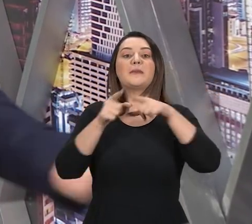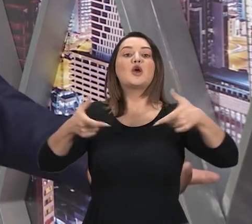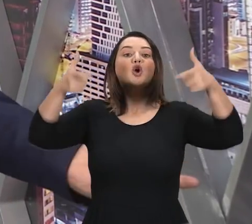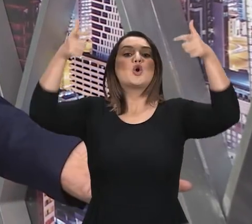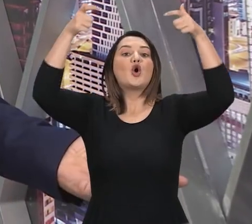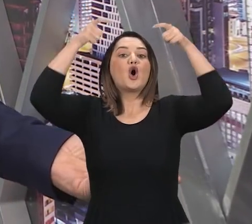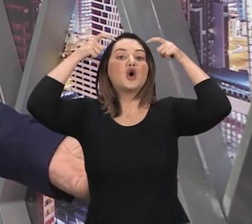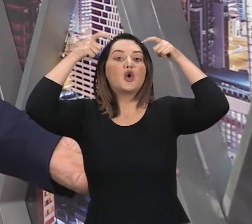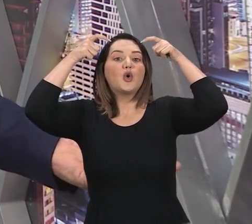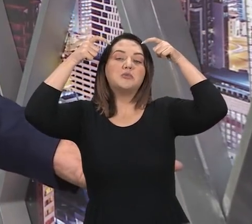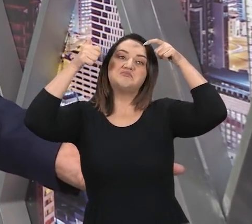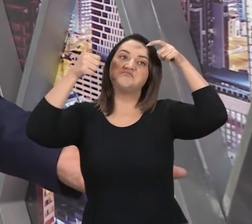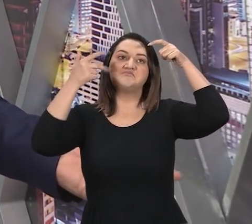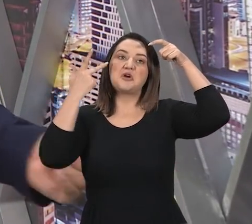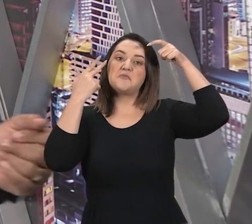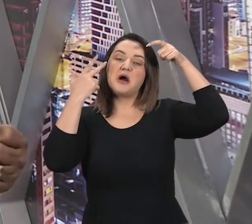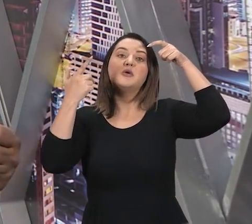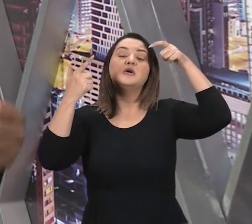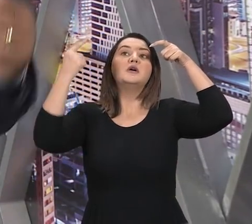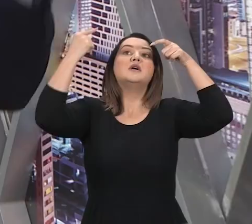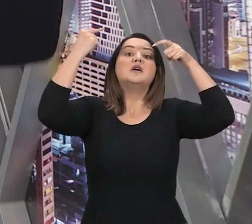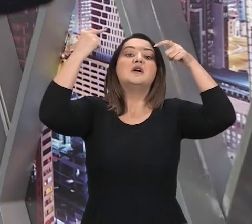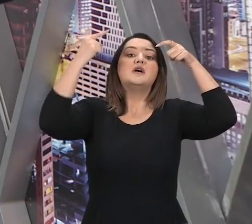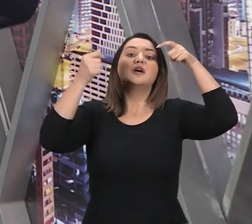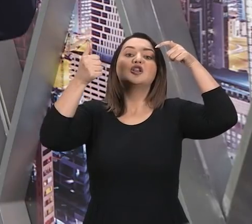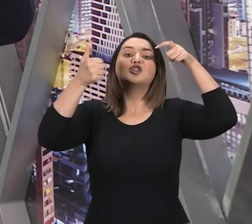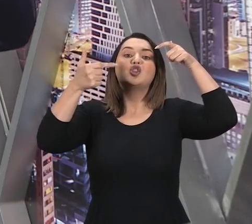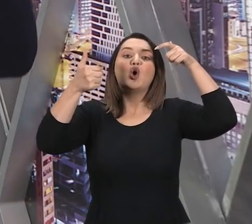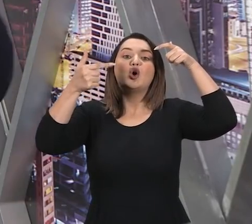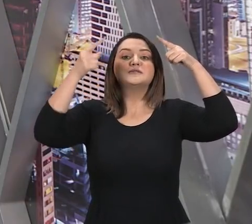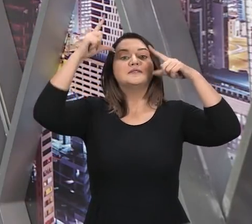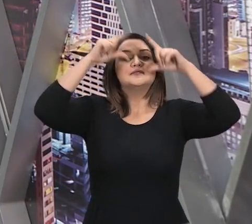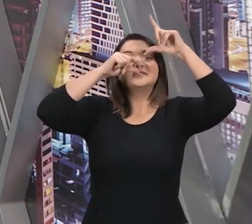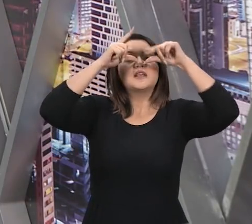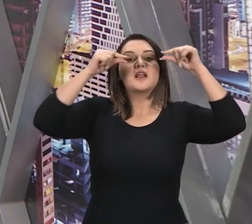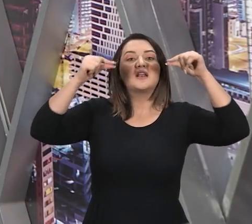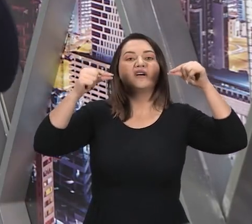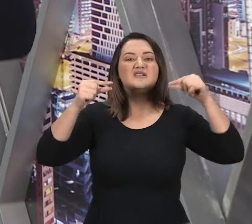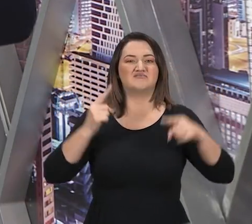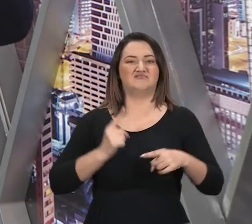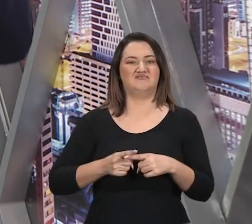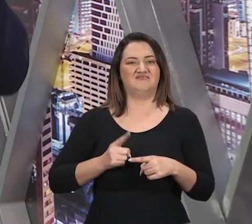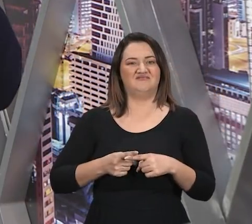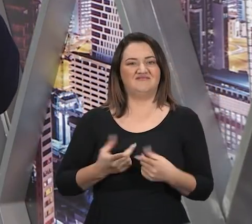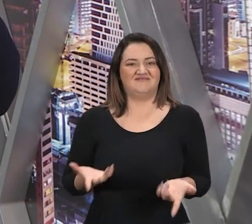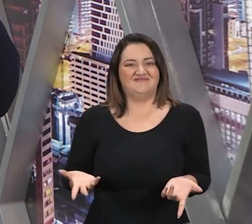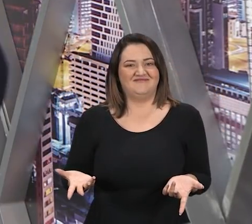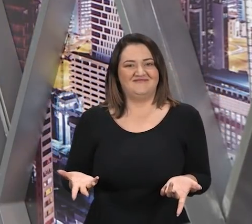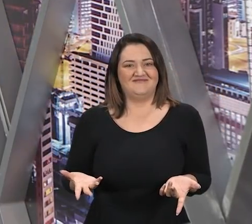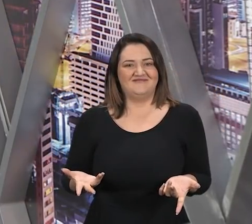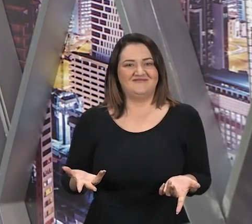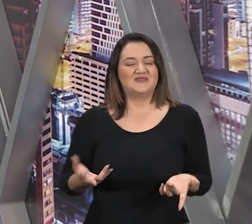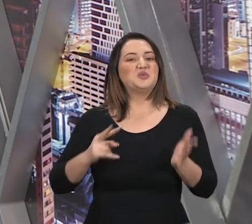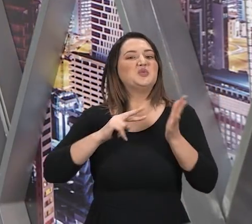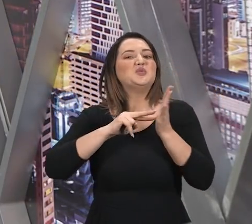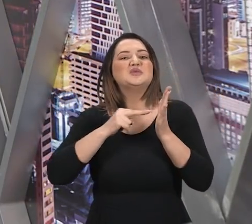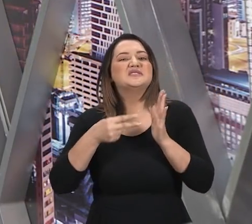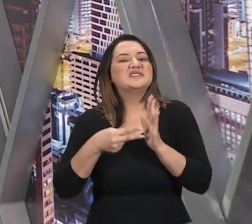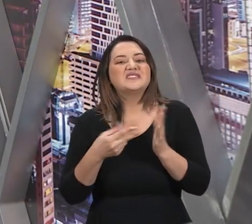pés. Também não dá. E diz, e tinha uma coroa na cabeça, até aí tudo bem. E a coroa tinha 12 estrelas, por